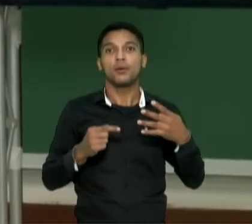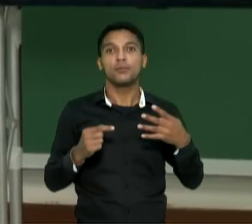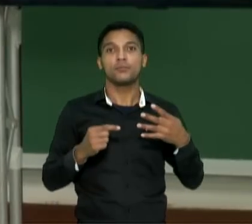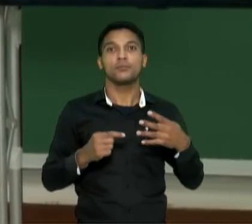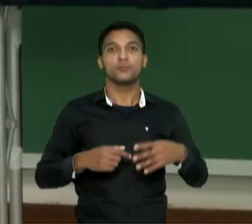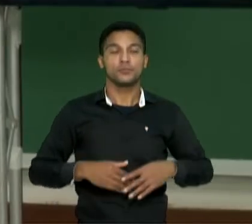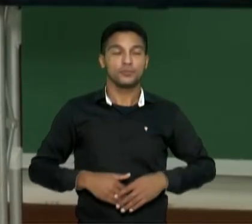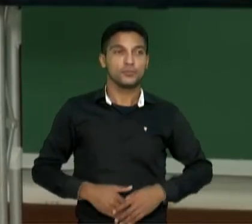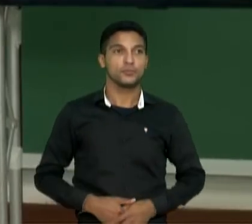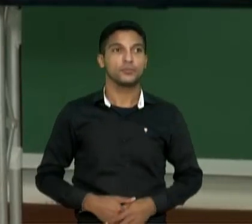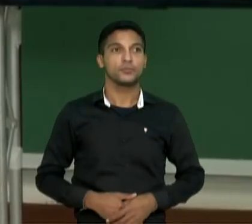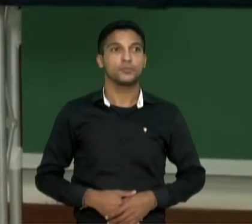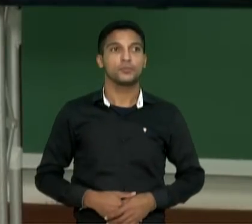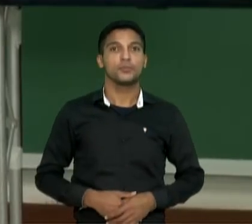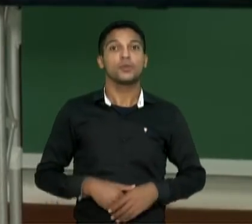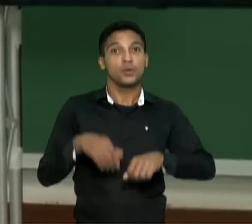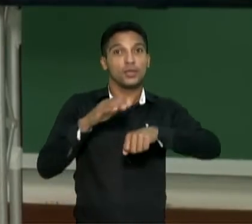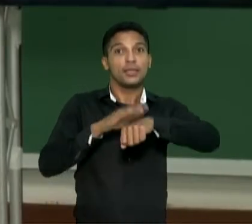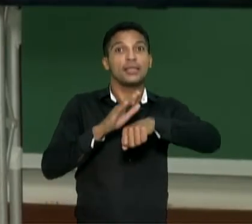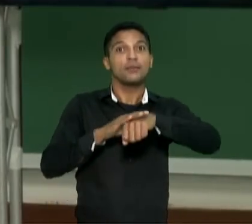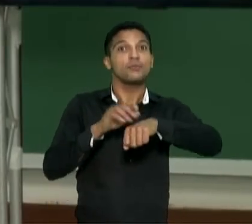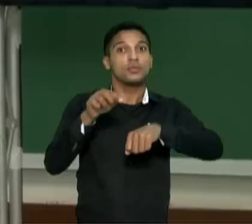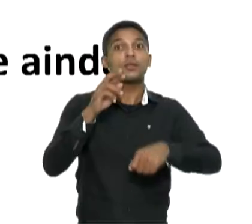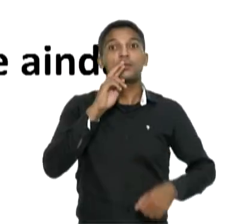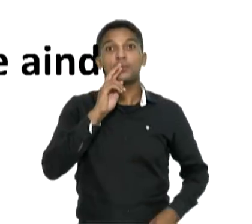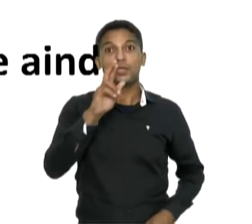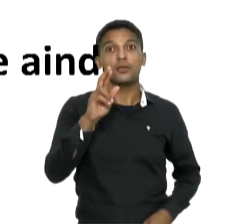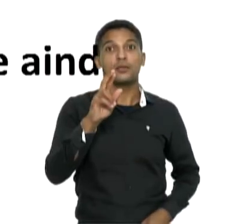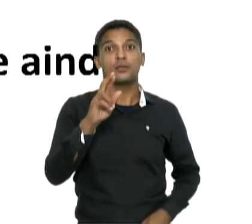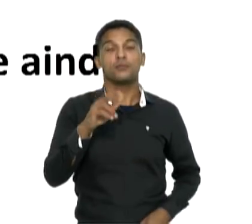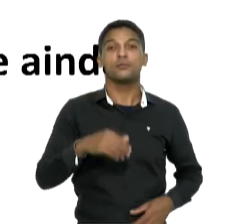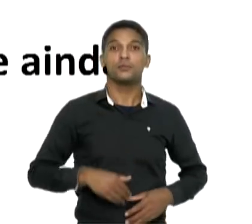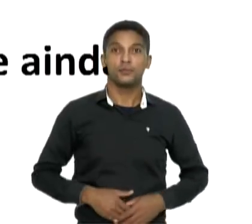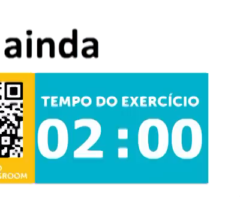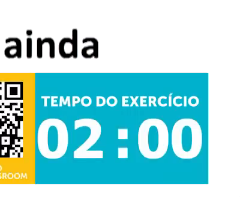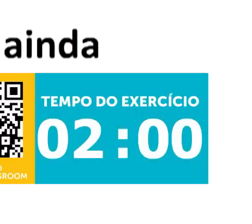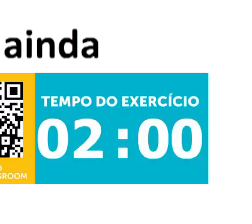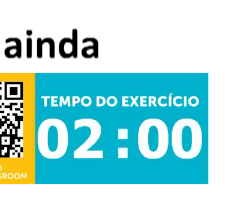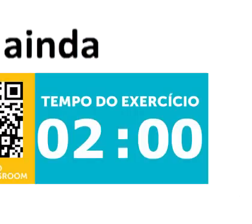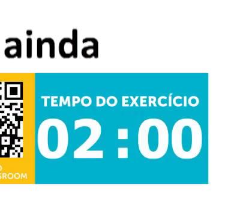não havia sido colonizado. Deixar um tempo para responder.